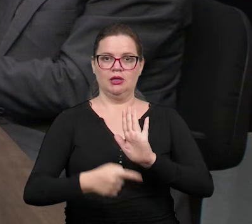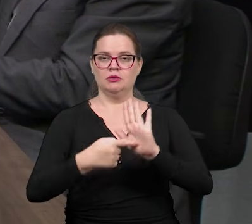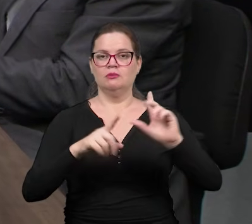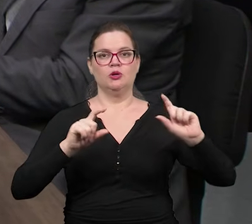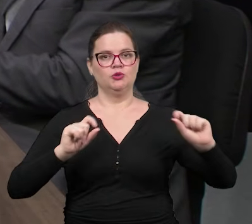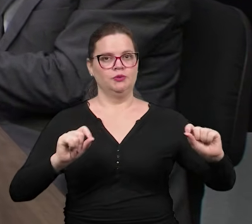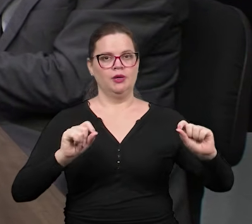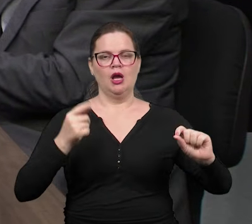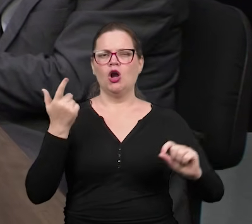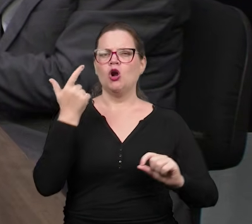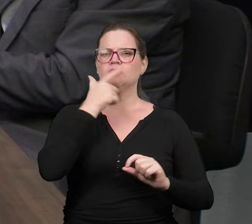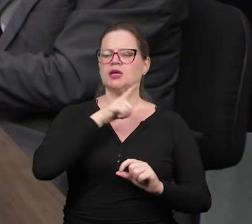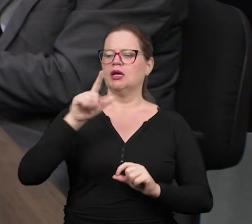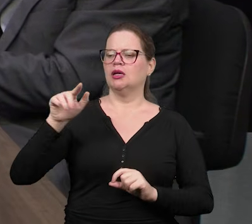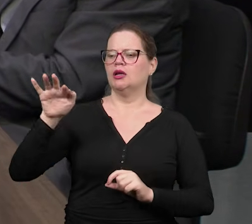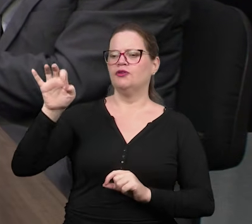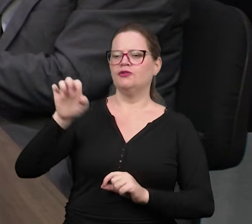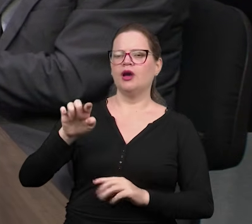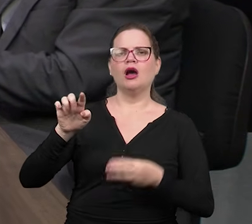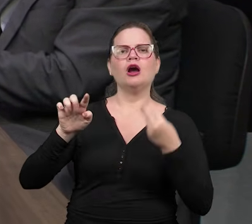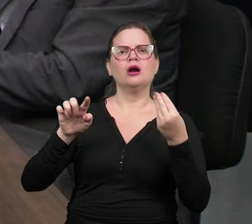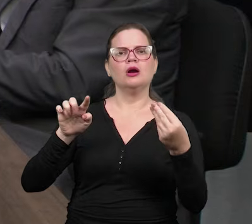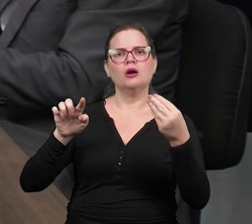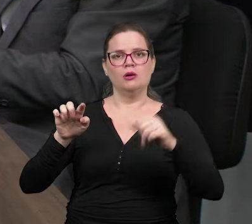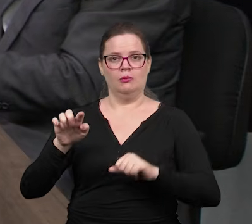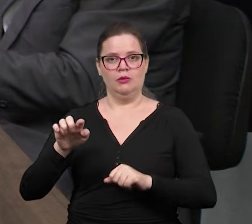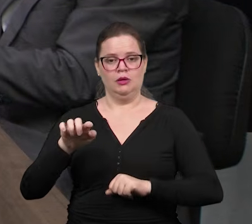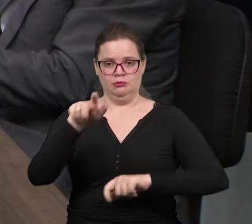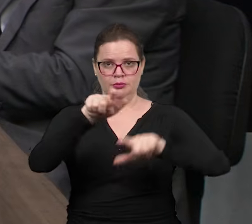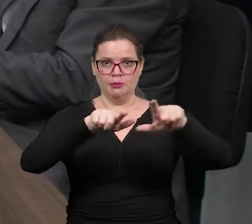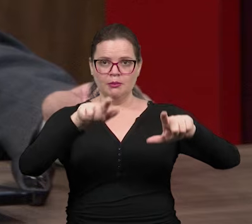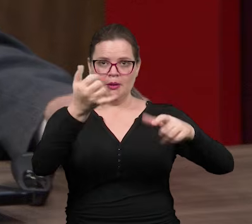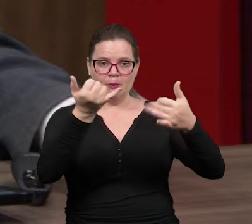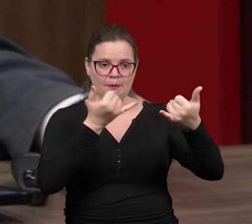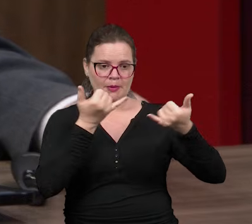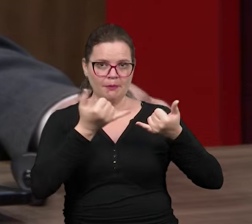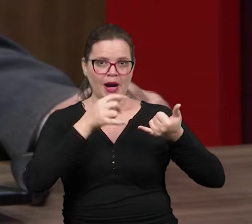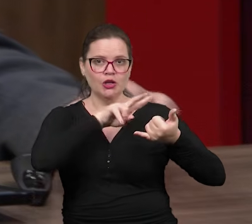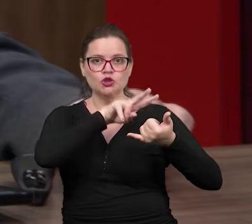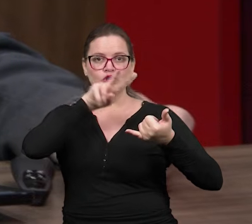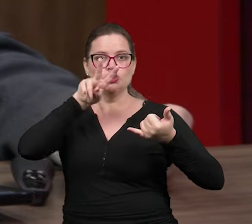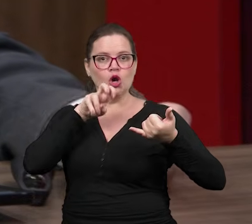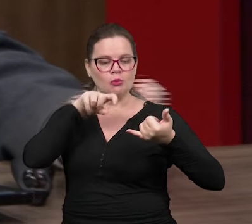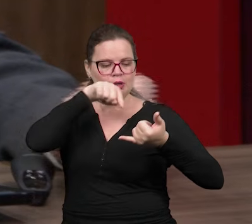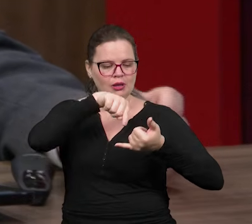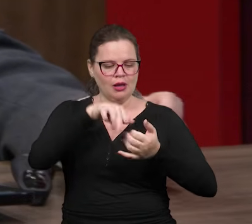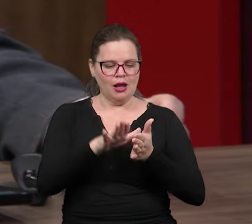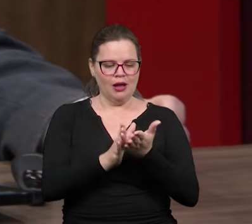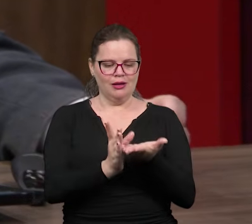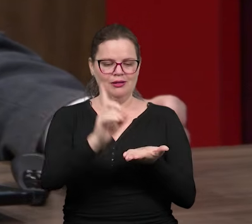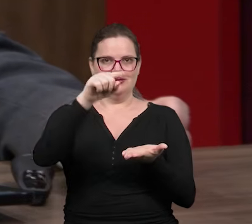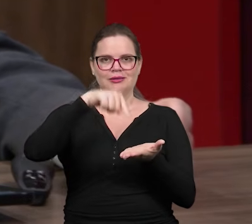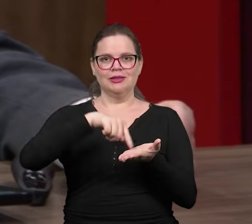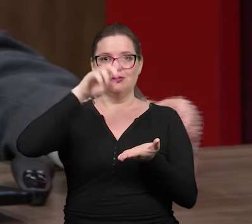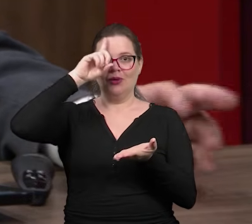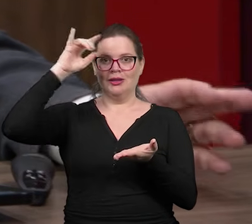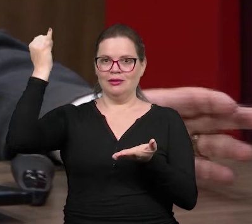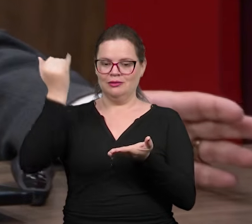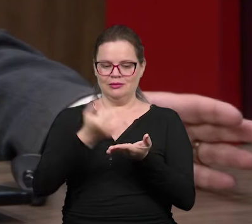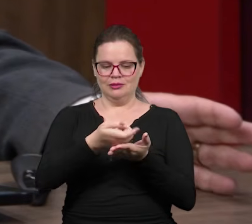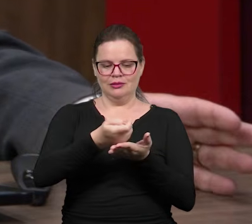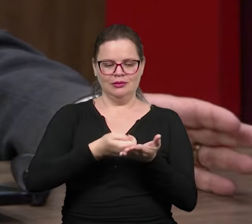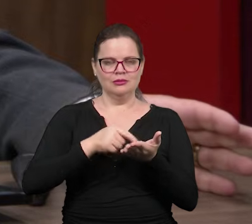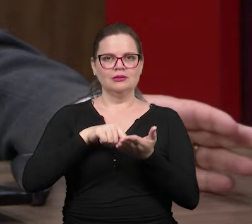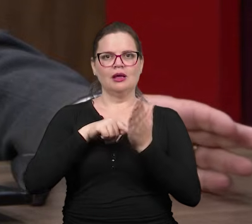ouvir a palavra de Deus. E aí dentro daquilo que o senhor falou, é importante nós conhecermos aquilo que está relatado sobre a fé na